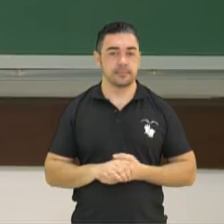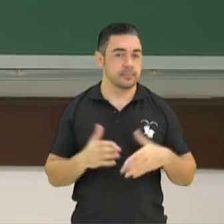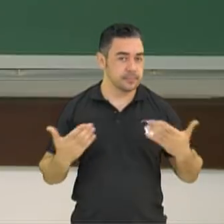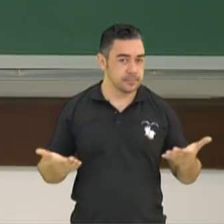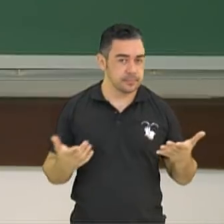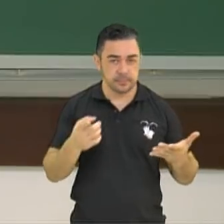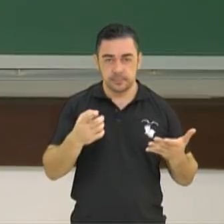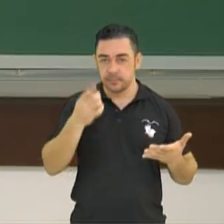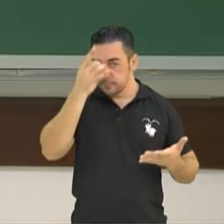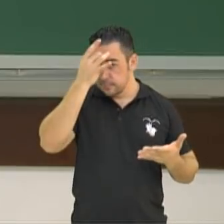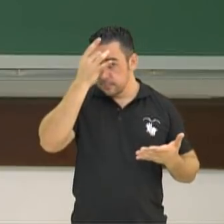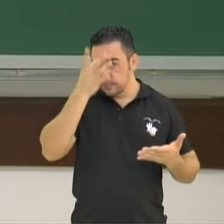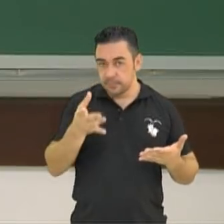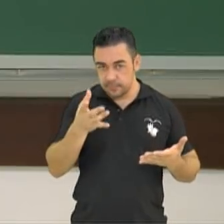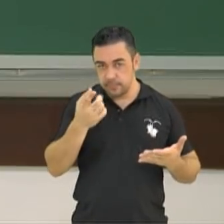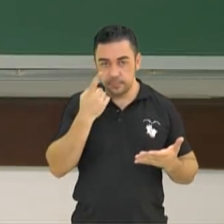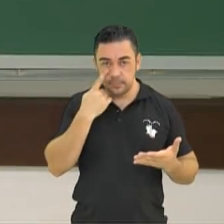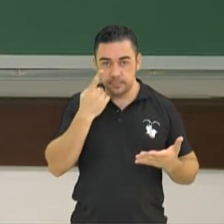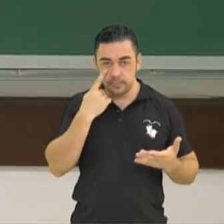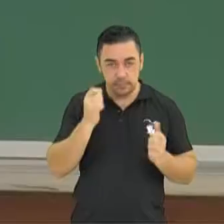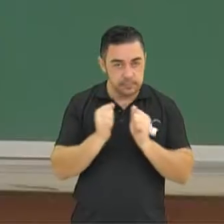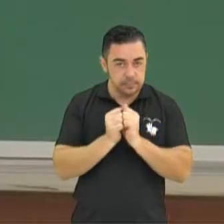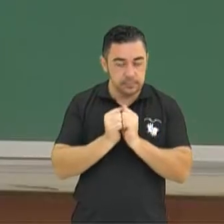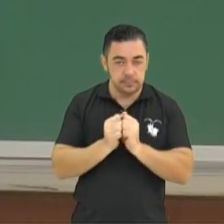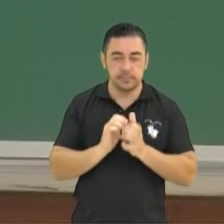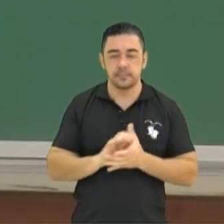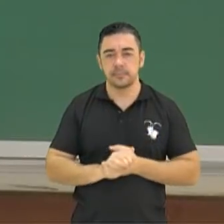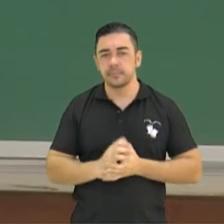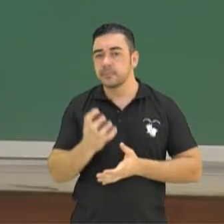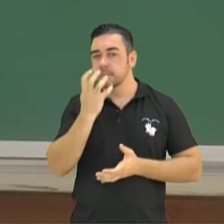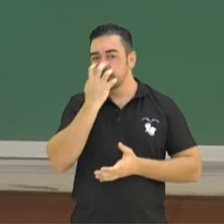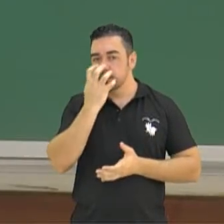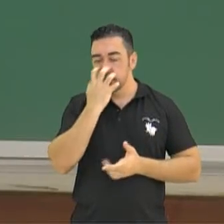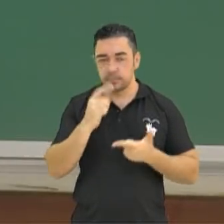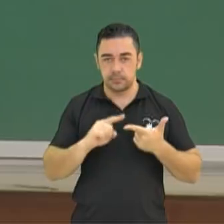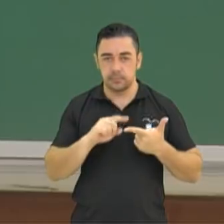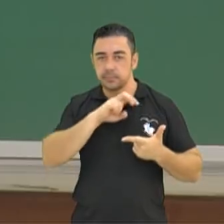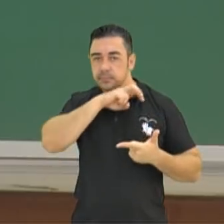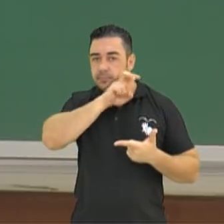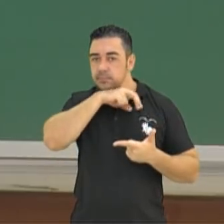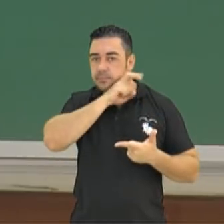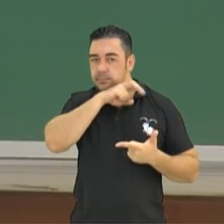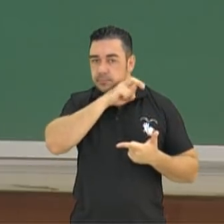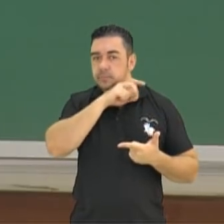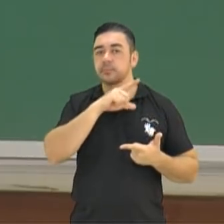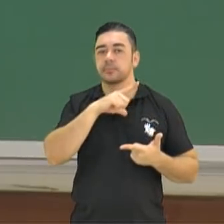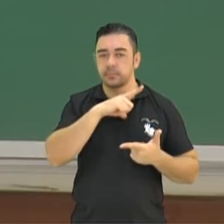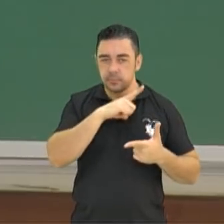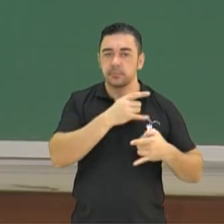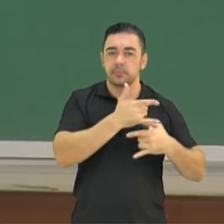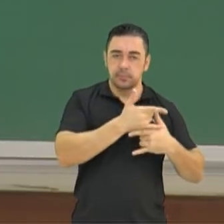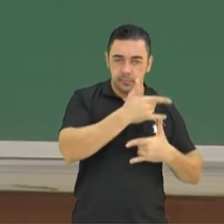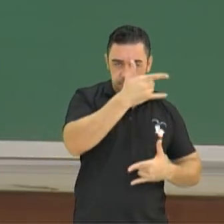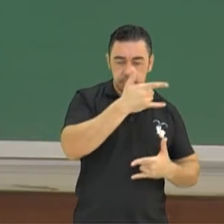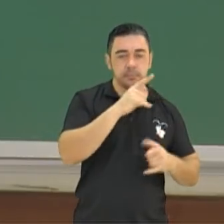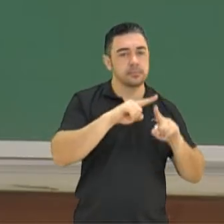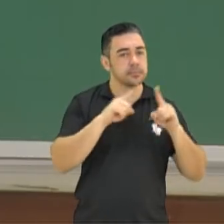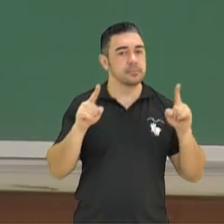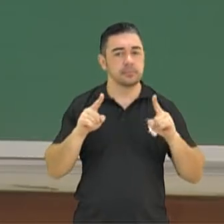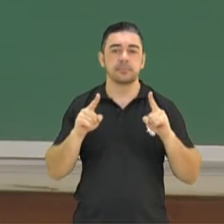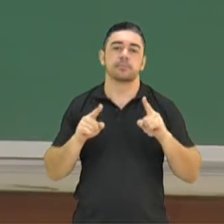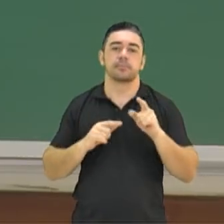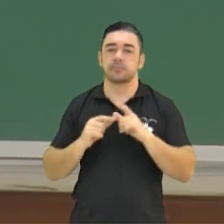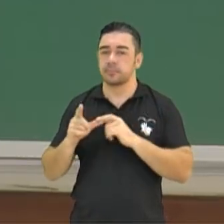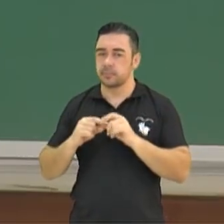E aí, gente, facinho, né? Vamos ver aqui junto? Cachorro, cobra, são vertebrados, mas estrela do mar não é, então não pode